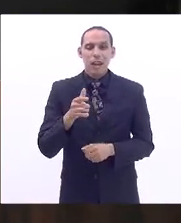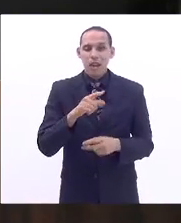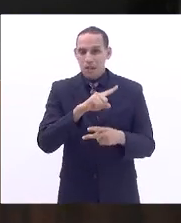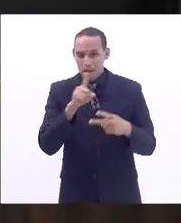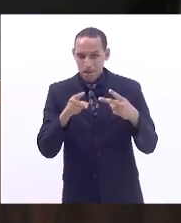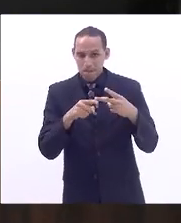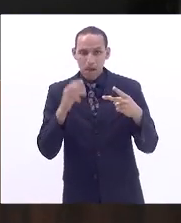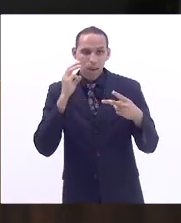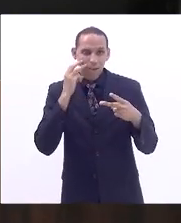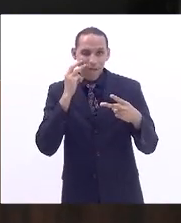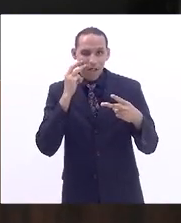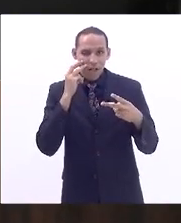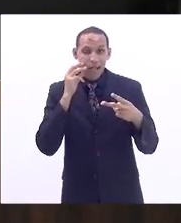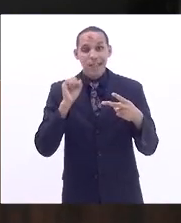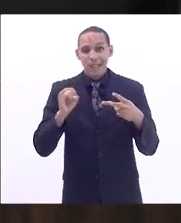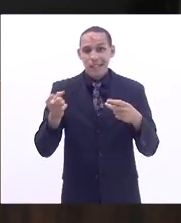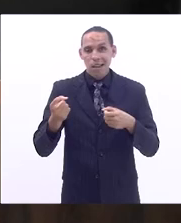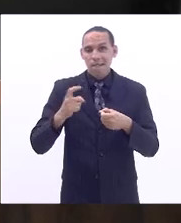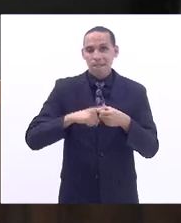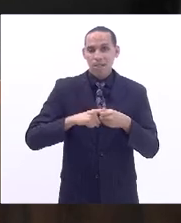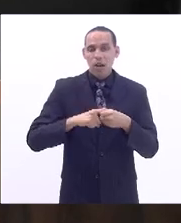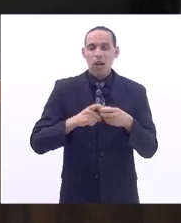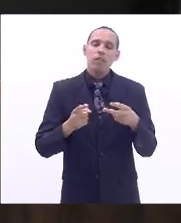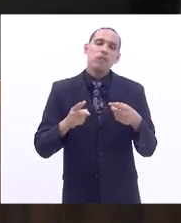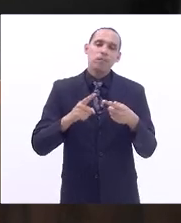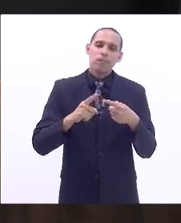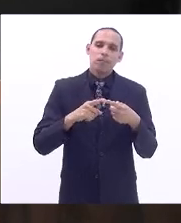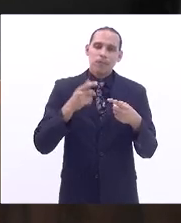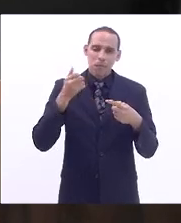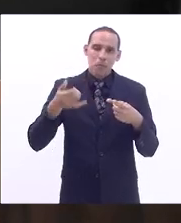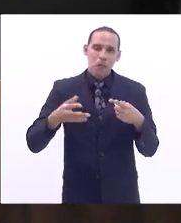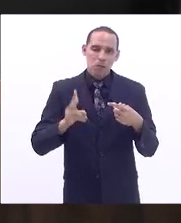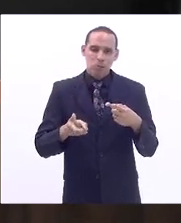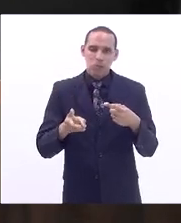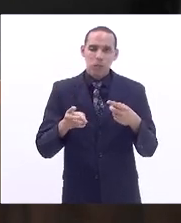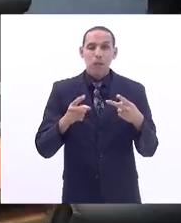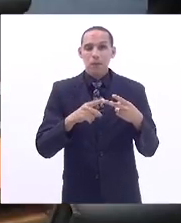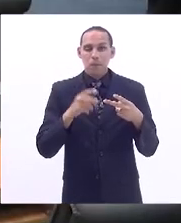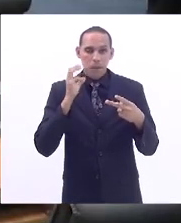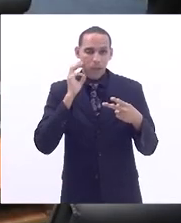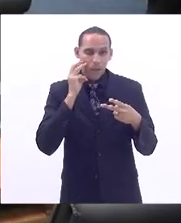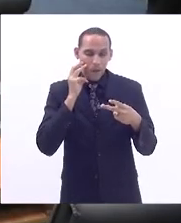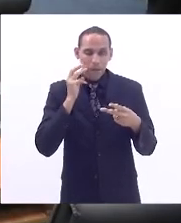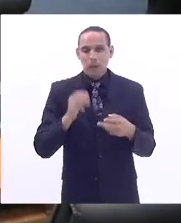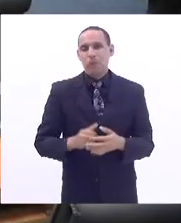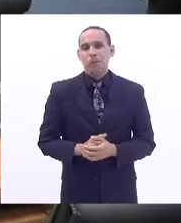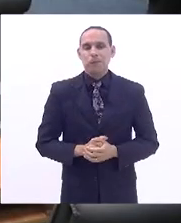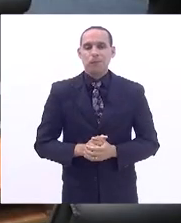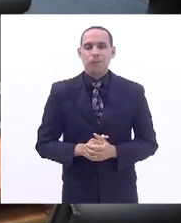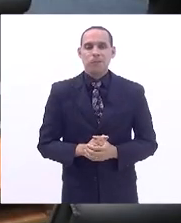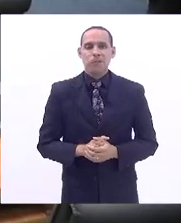retorne a gente retoma a inscrição dele também então Deputado waldeck e